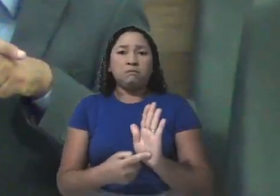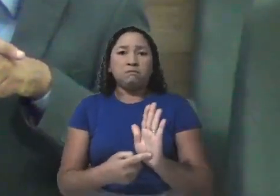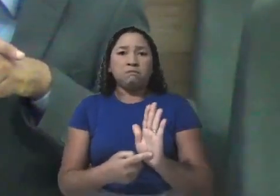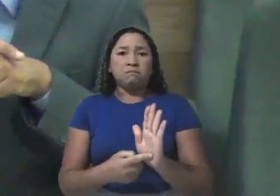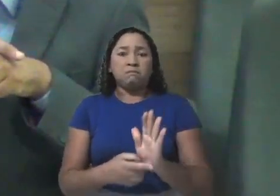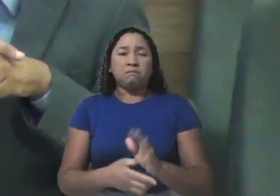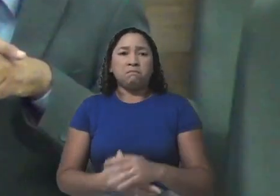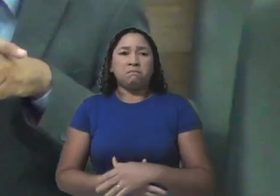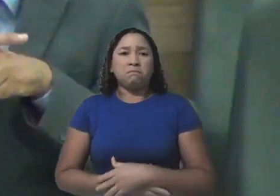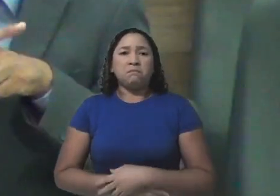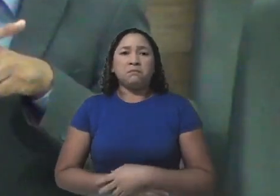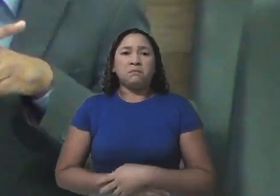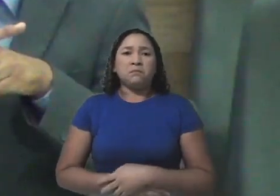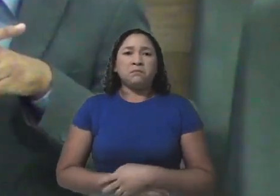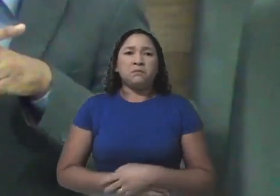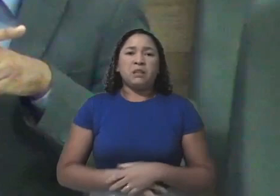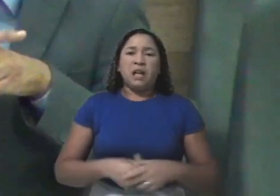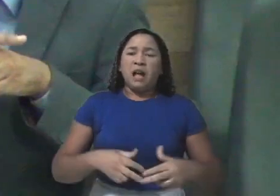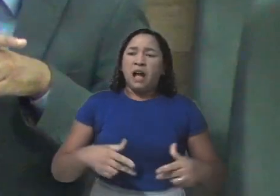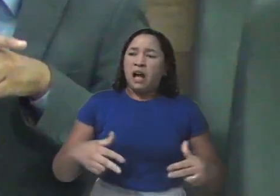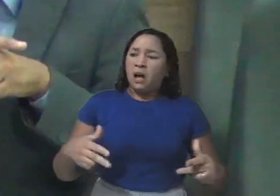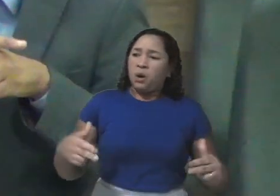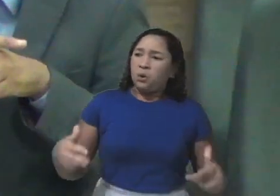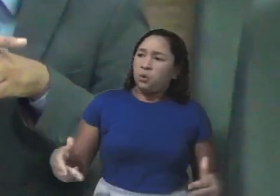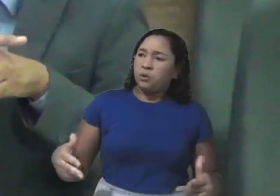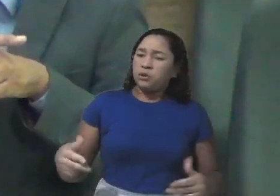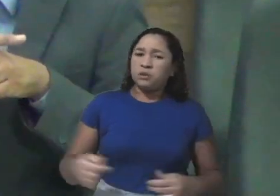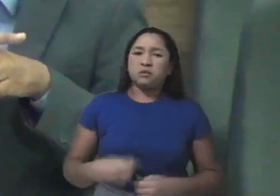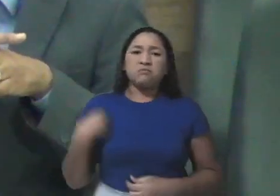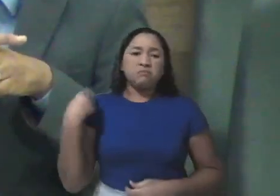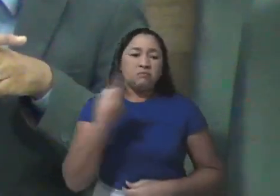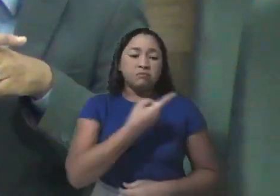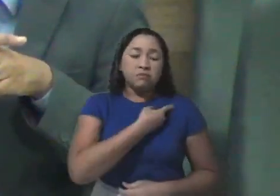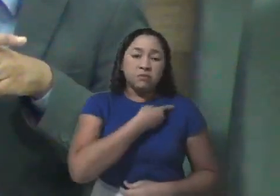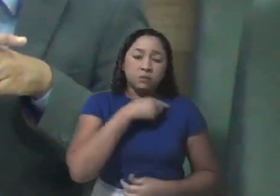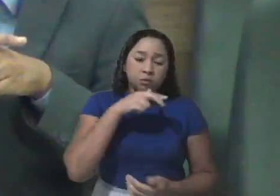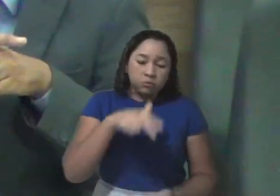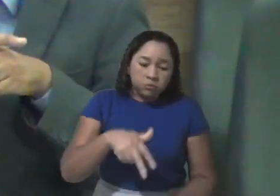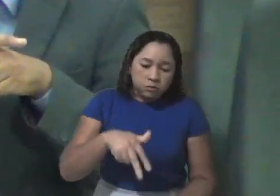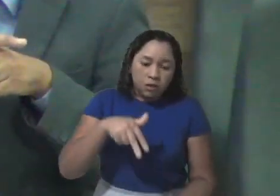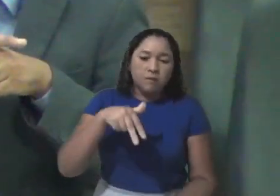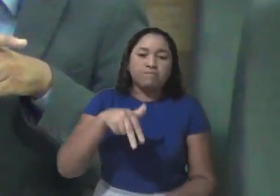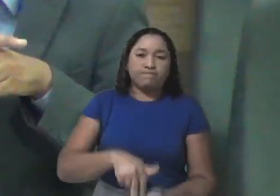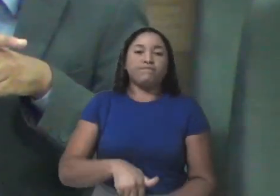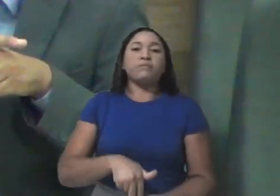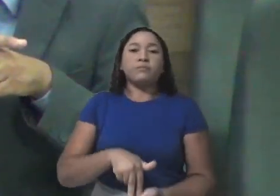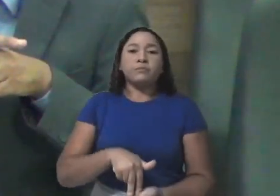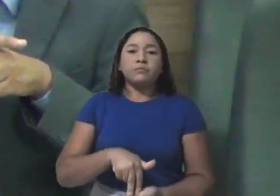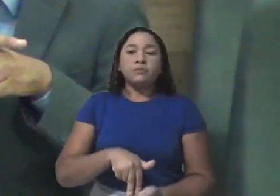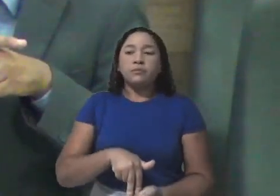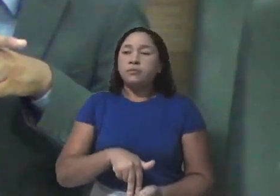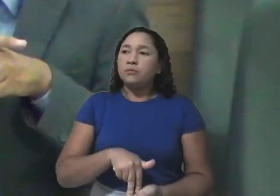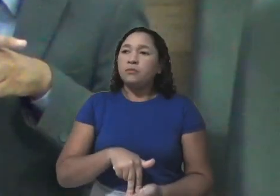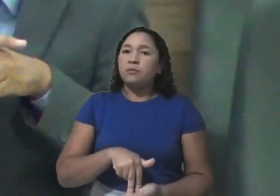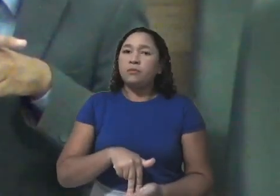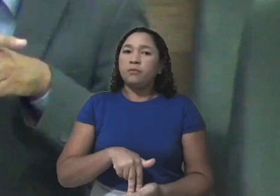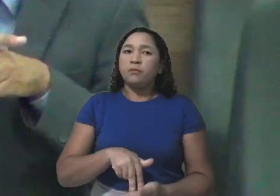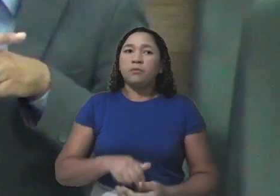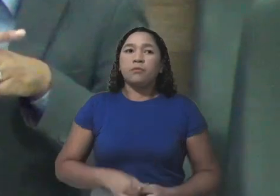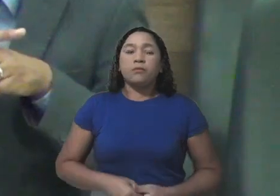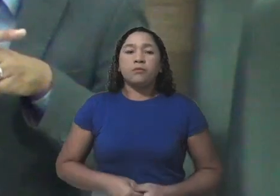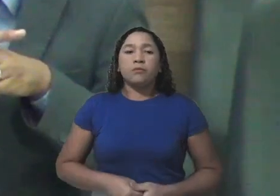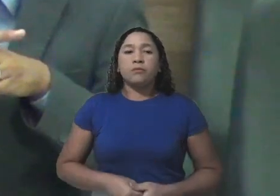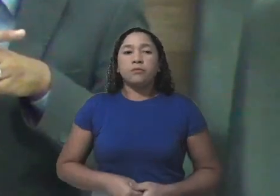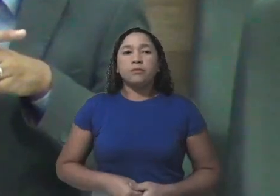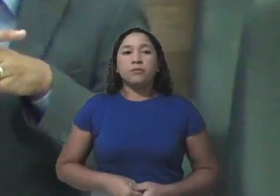que, se não estivermos bem fundamentados, acabamos como as pessoas descritas